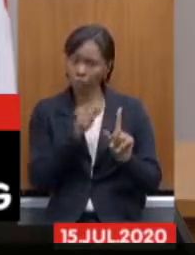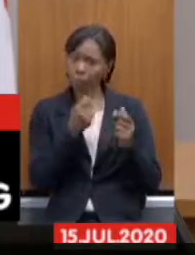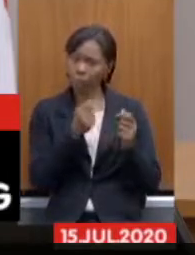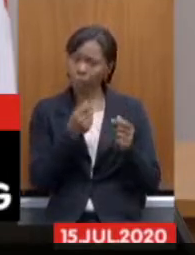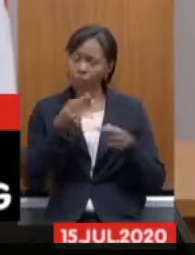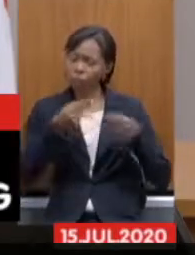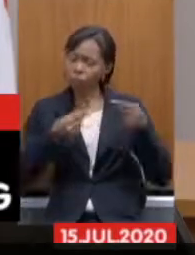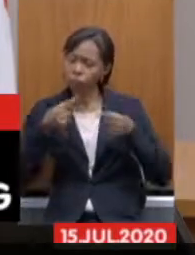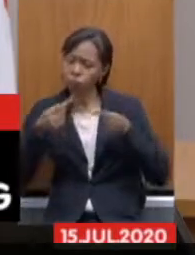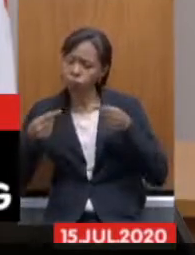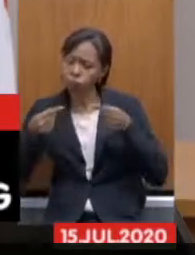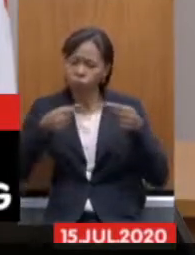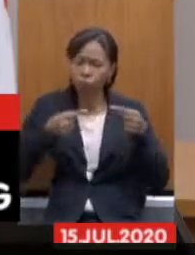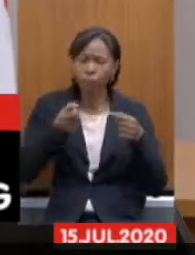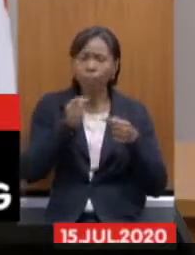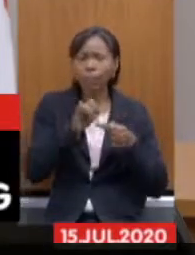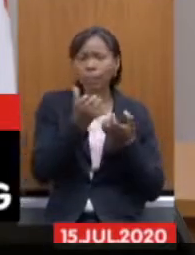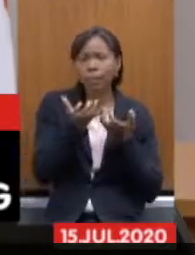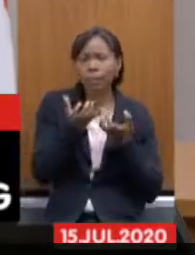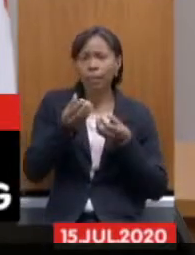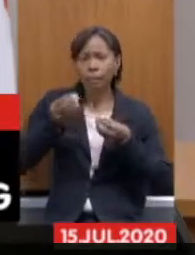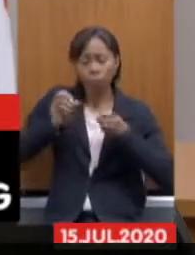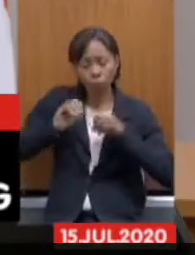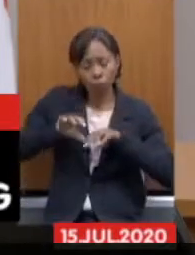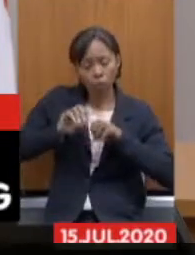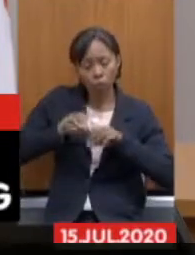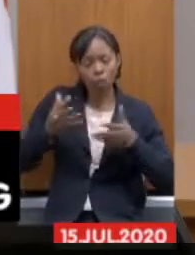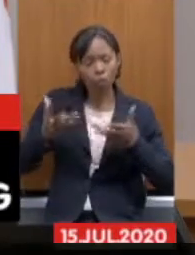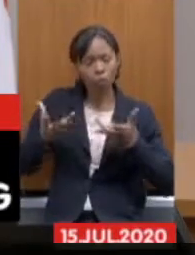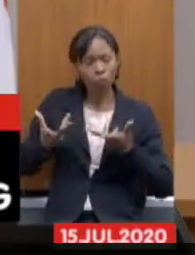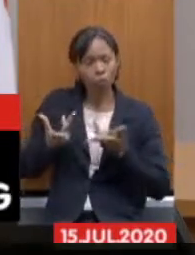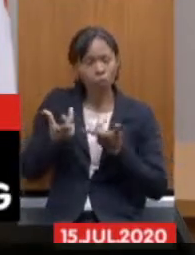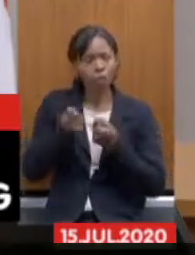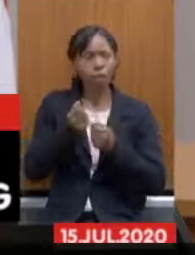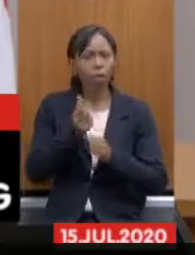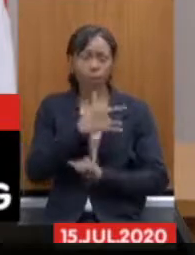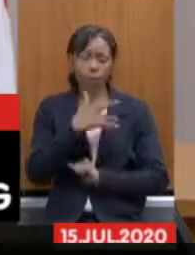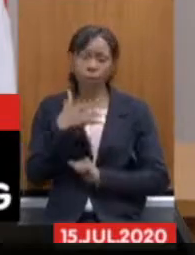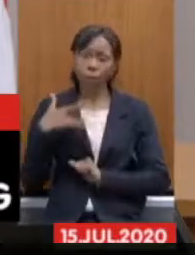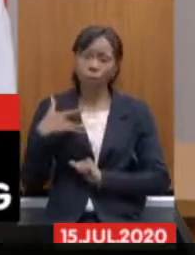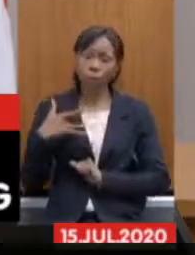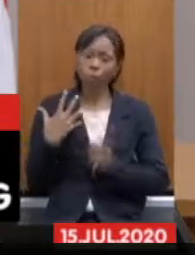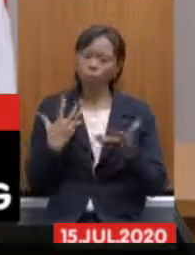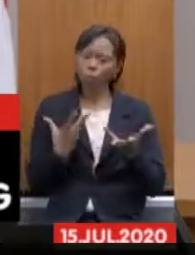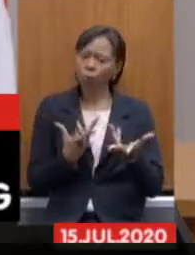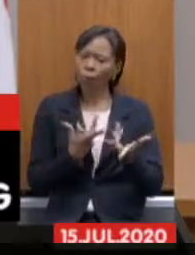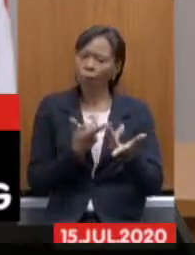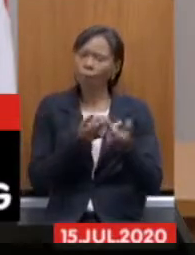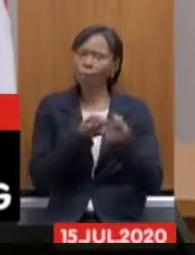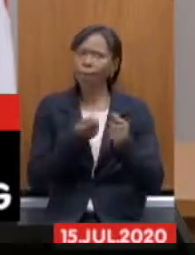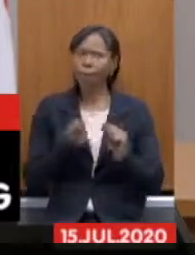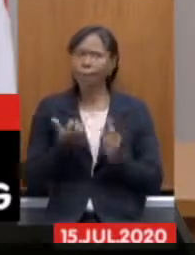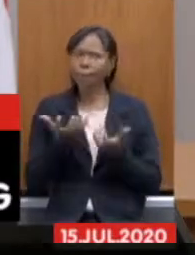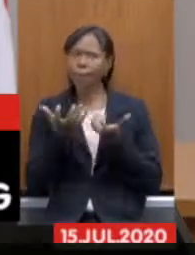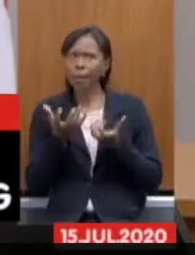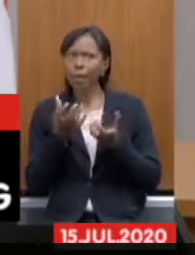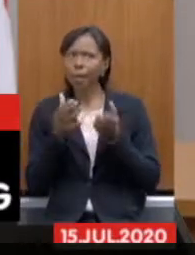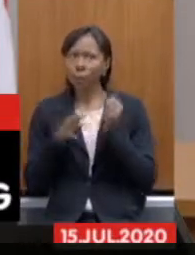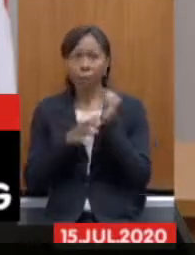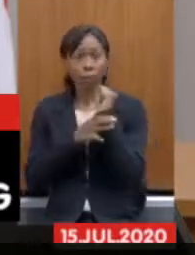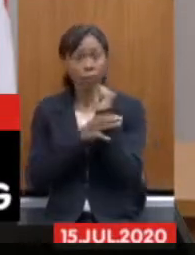é uma educação de qualidade se ela quer um serviço de saúde de qualidade será que é uma